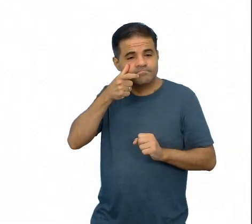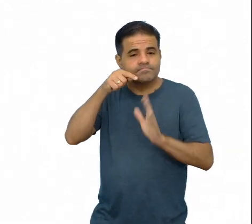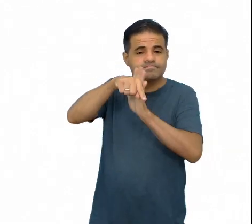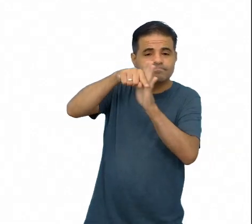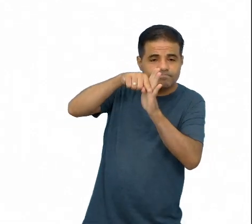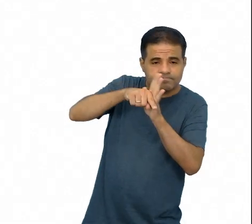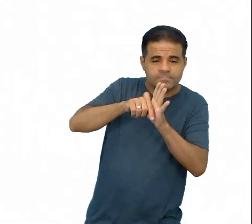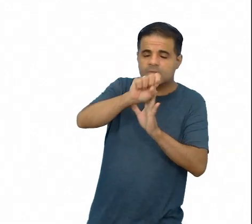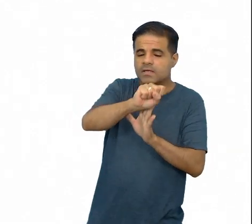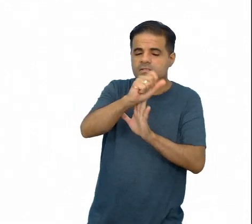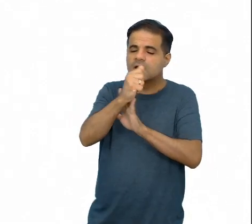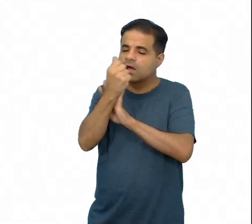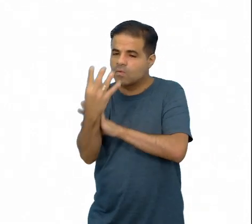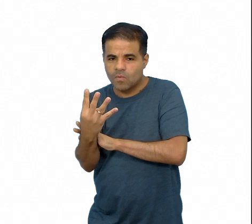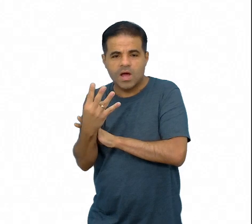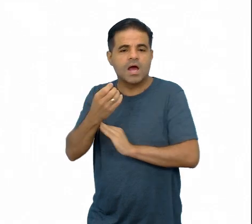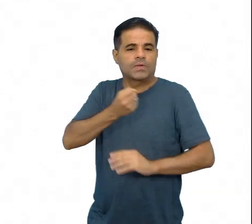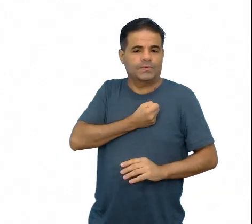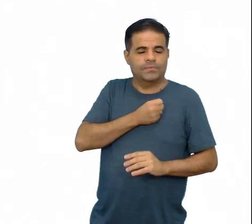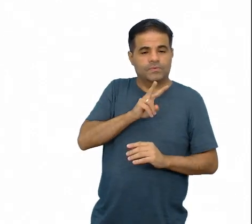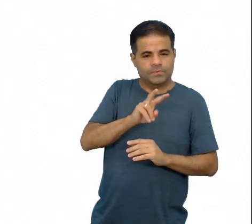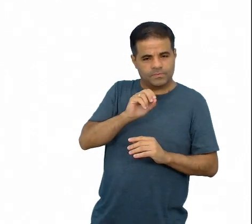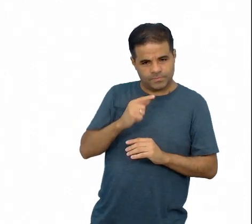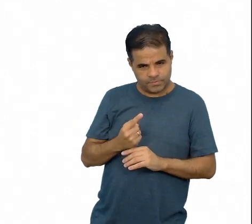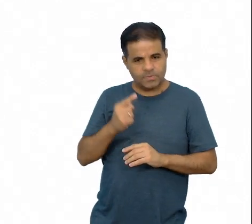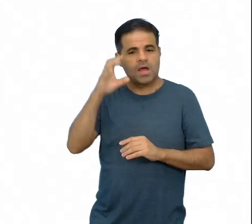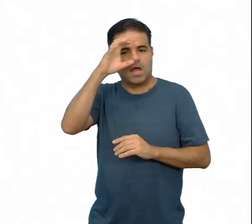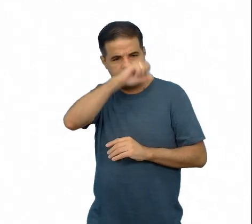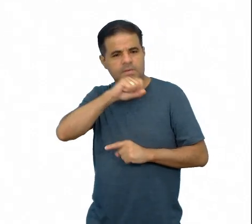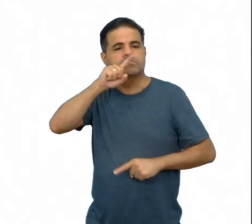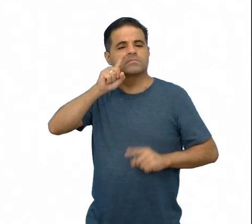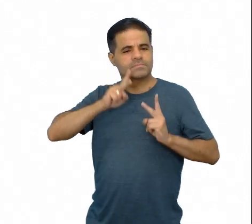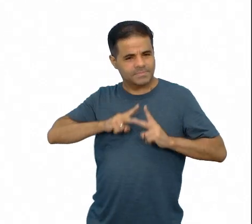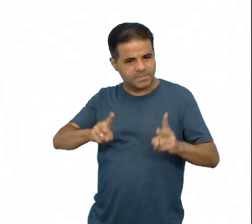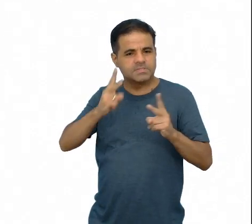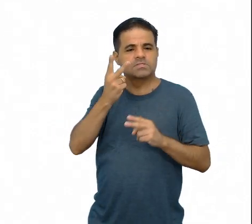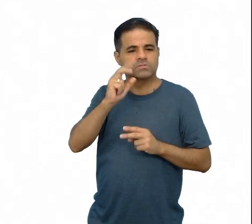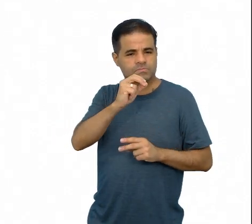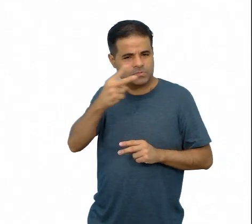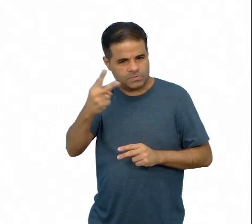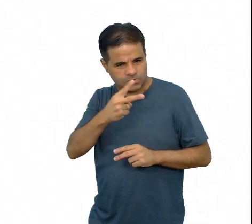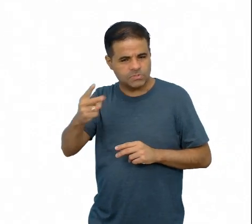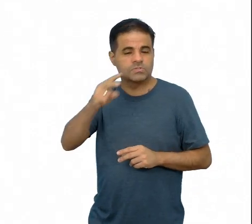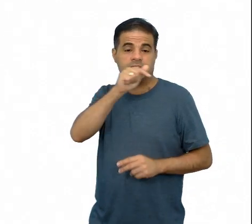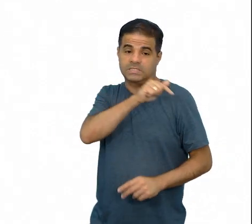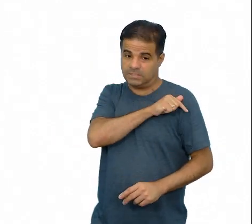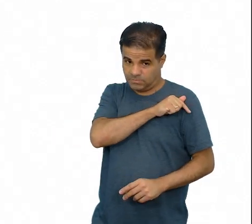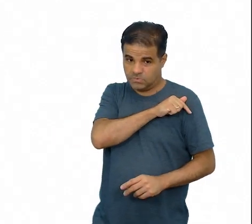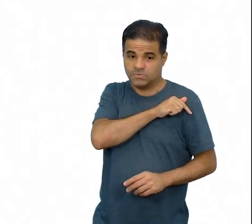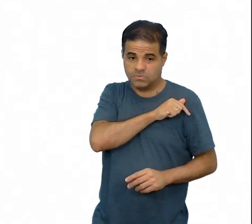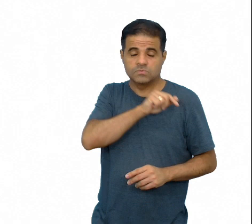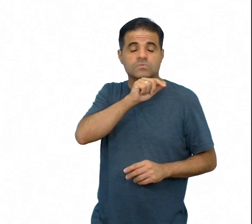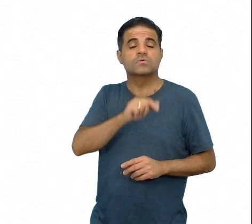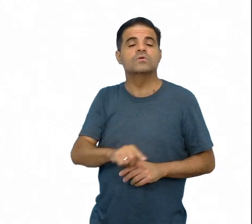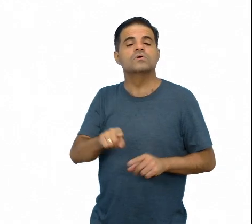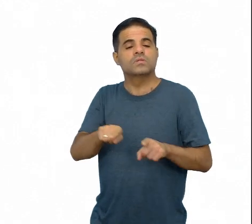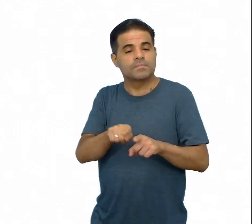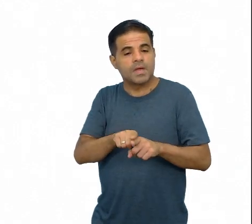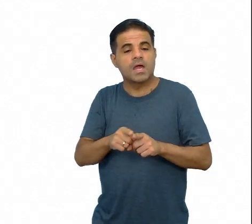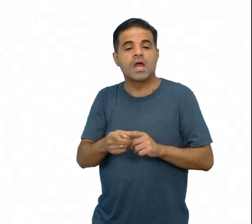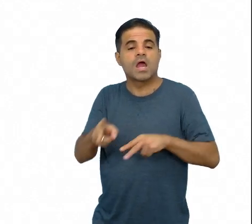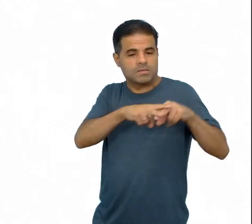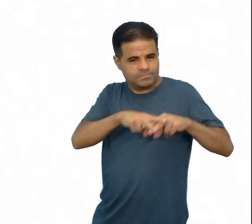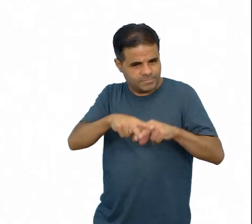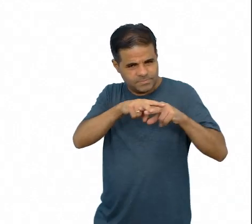da SA4, né, volume 1 do Material Aprender Sempre 2022, do 7º ano, do ensino fundamental.